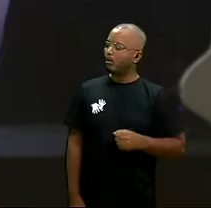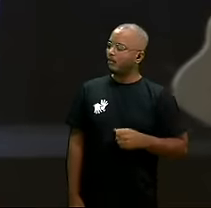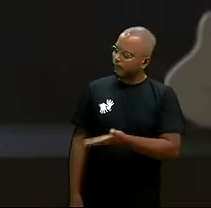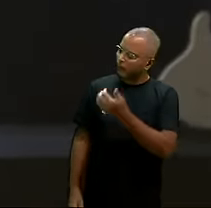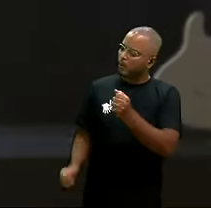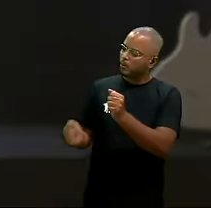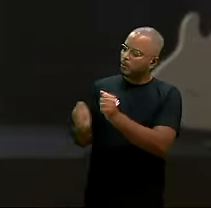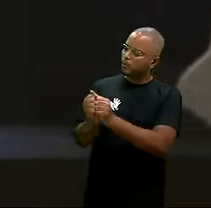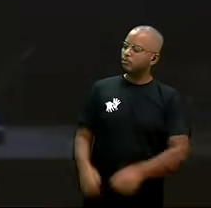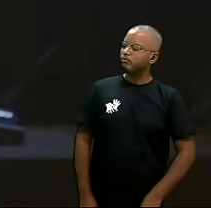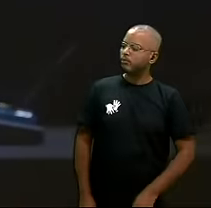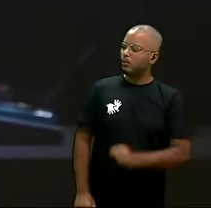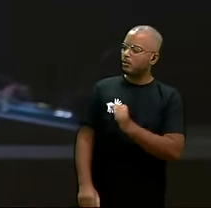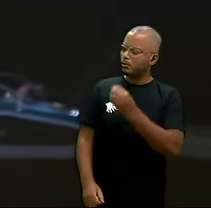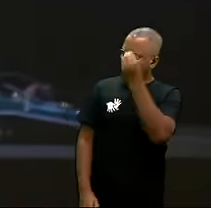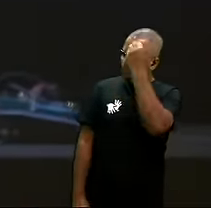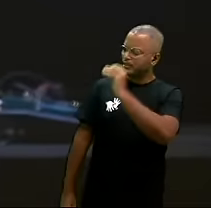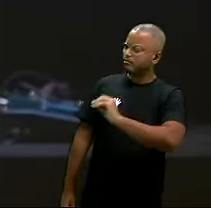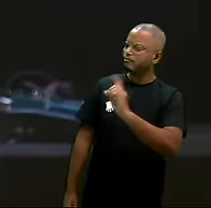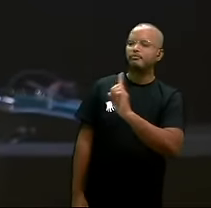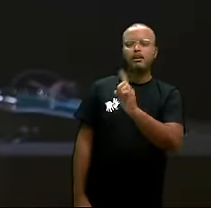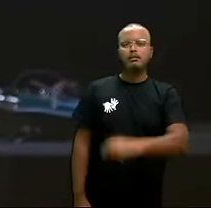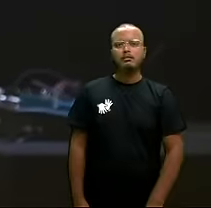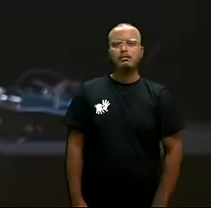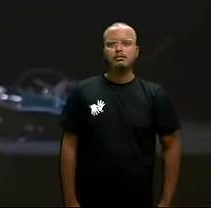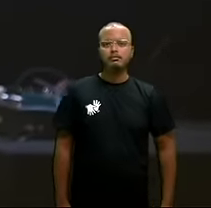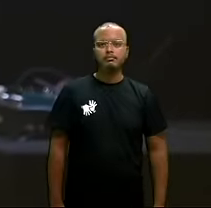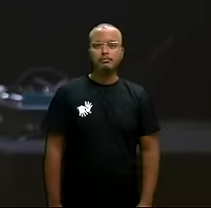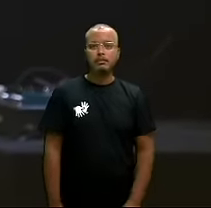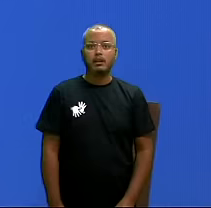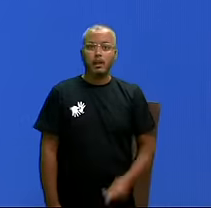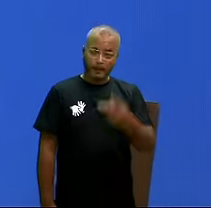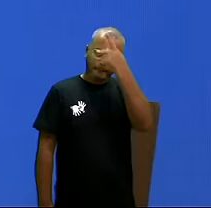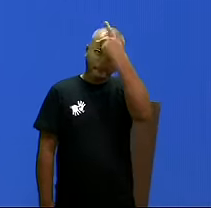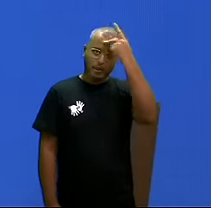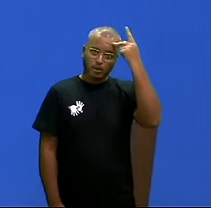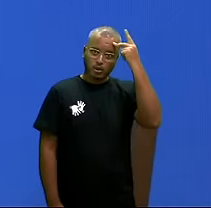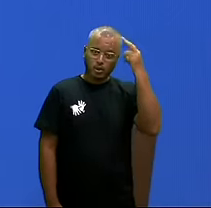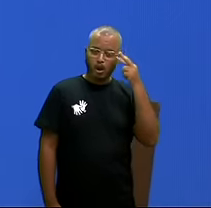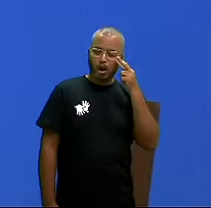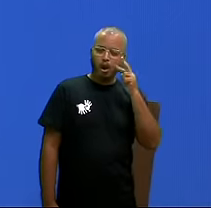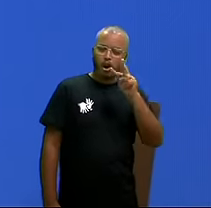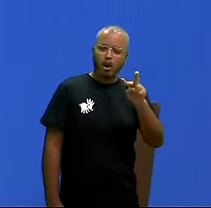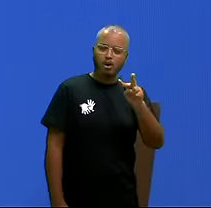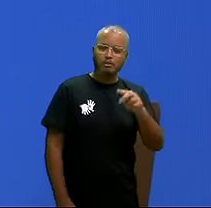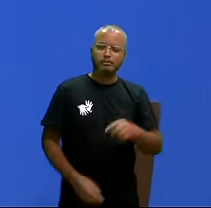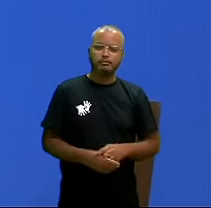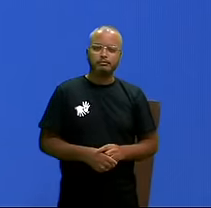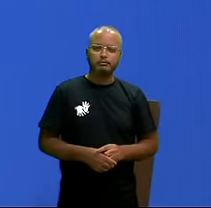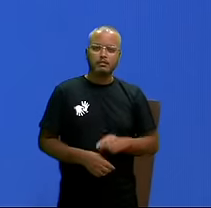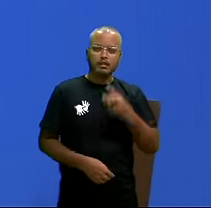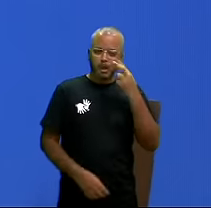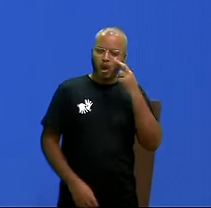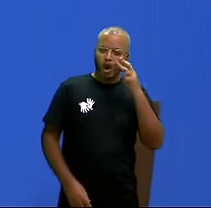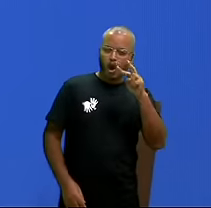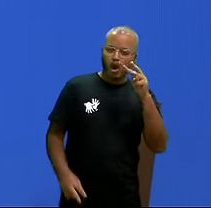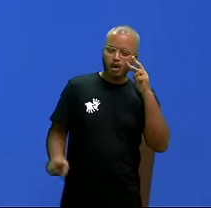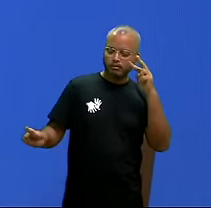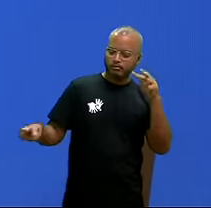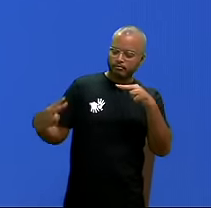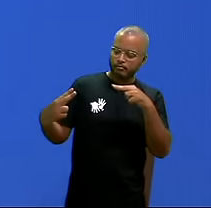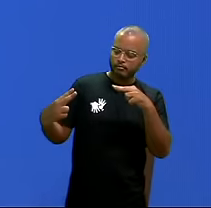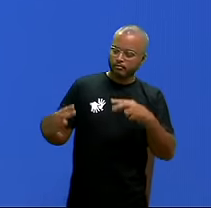Que privilégio fazer parte de uma igreja que você olha no olhar de alguém, o olhar da pessoa que... aqui eu nunca vi igual. O olhar da pessoa já diz assim: ai, ai, ai.